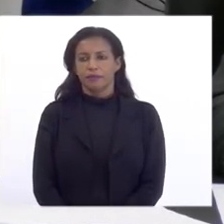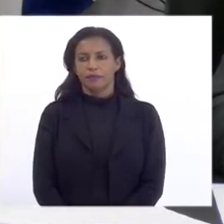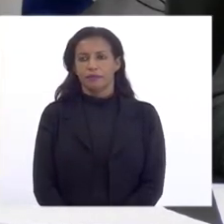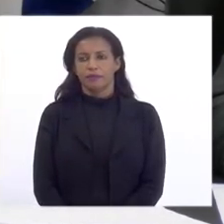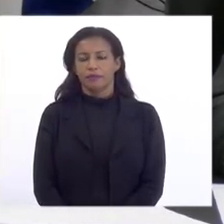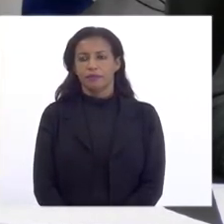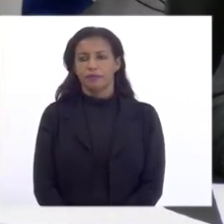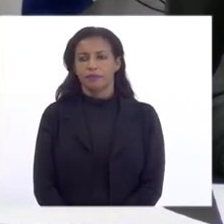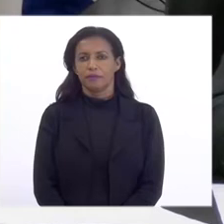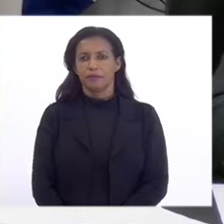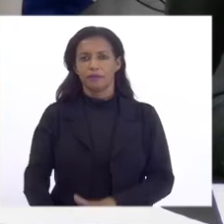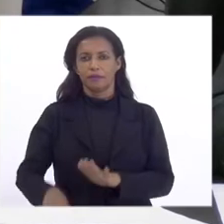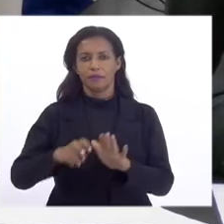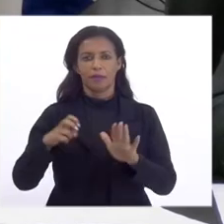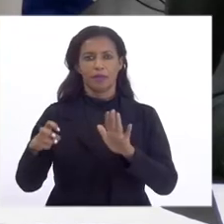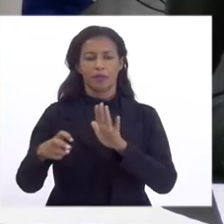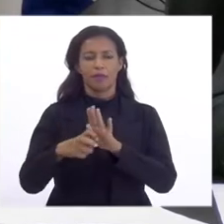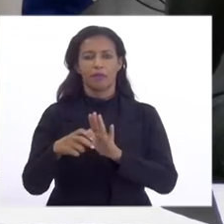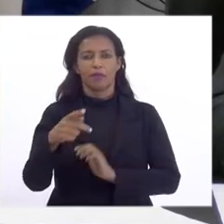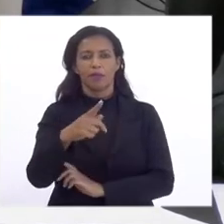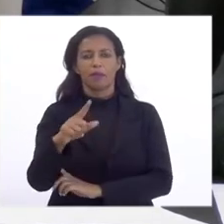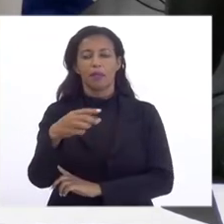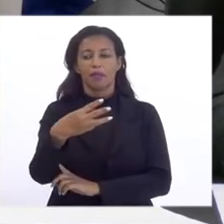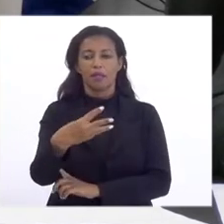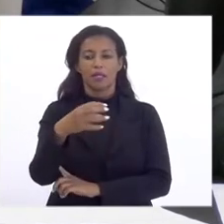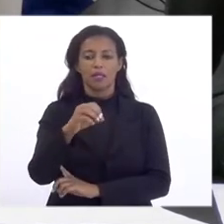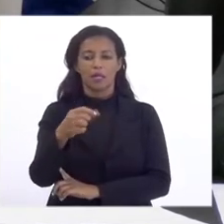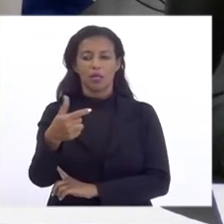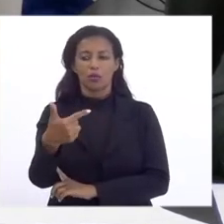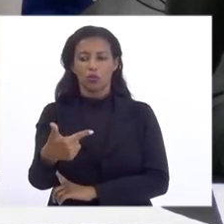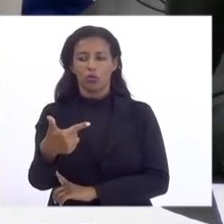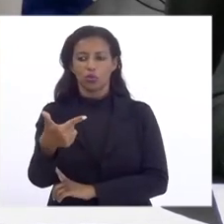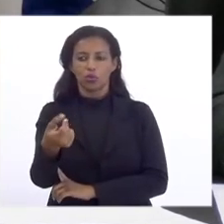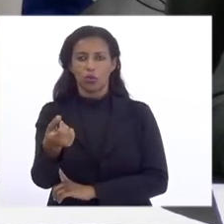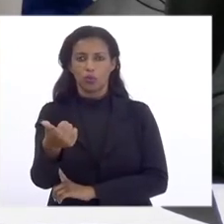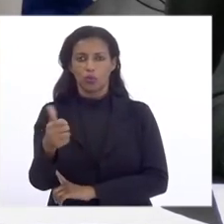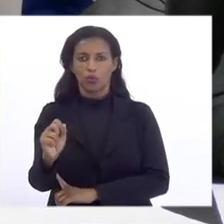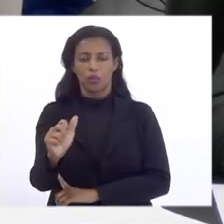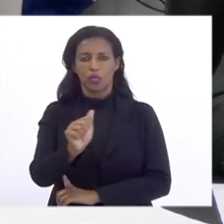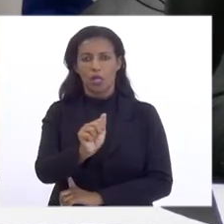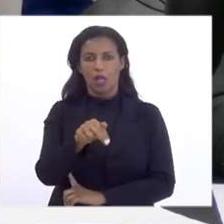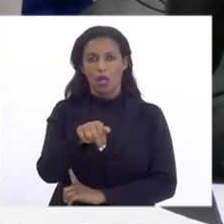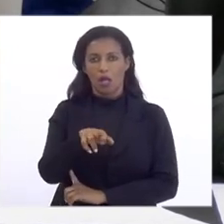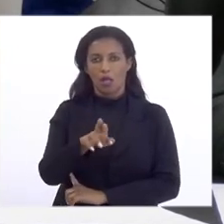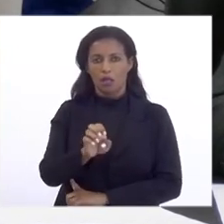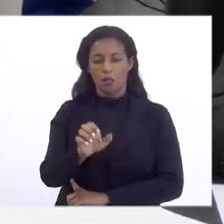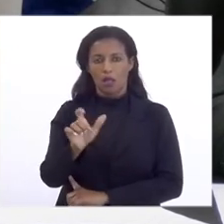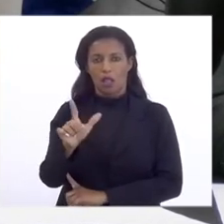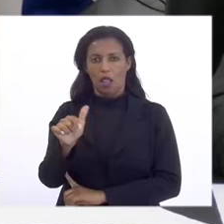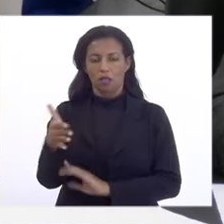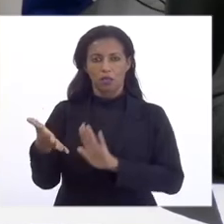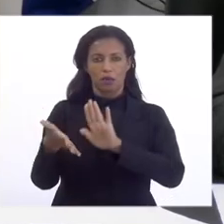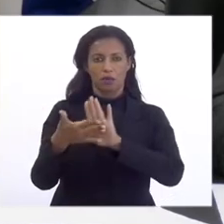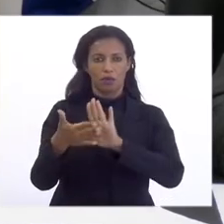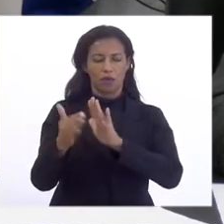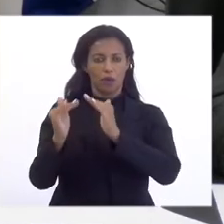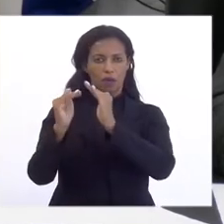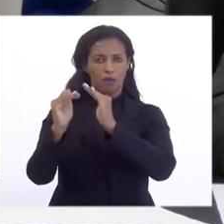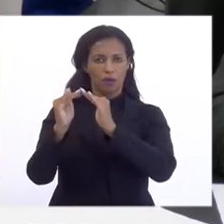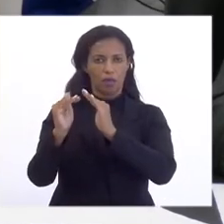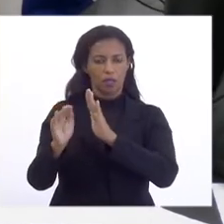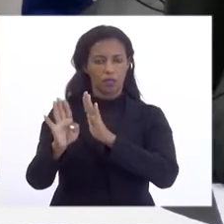14 da pauta. Emendas de plenário ao projeto de lei 302/2015, autoria do deputado André Lazzaroni. Parecer é favorável às